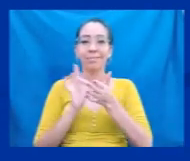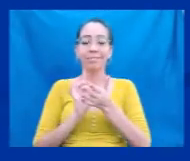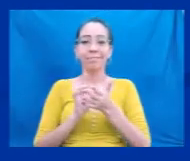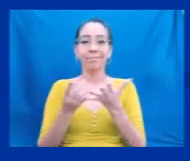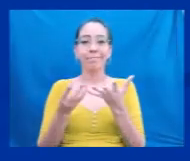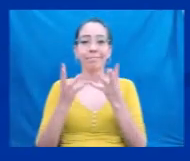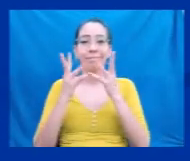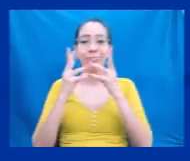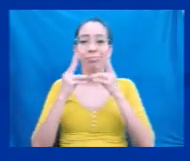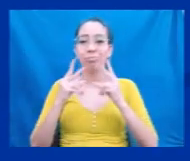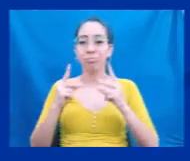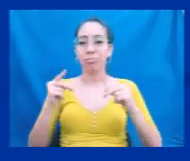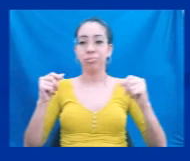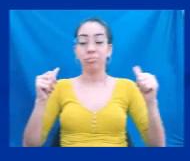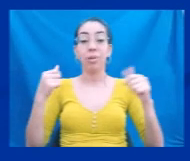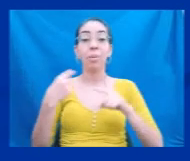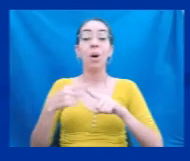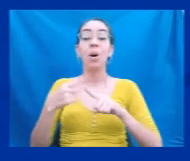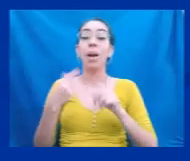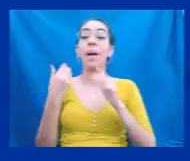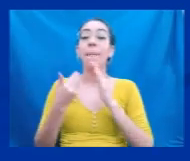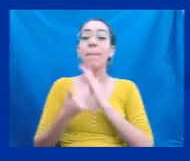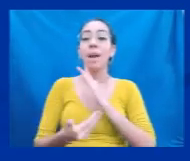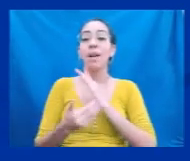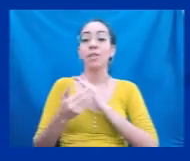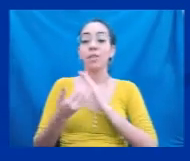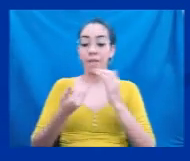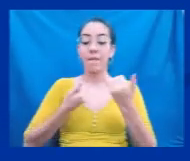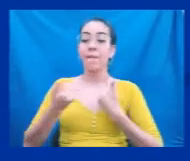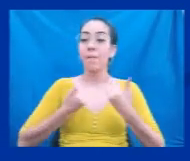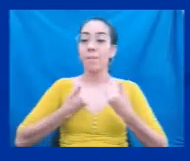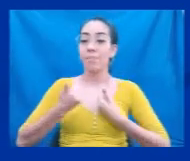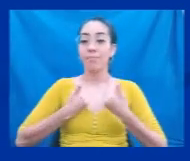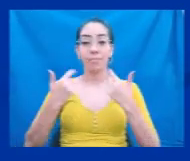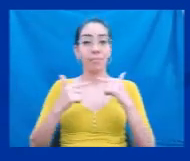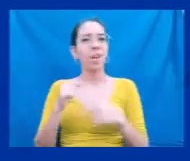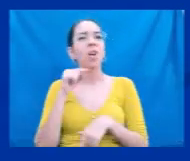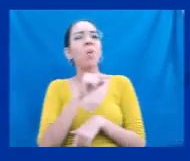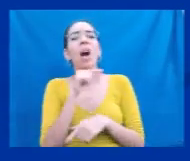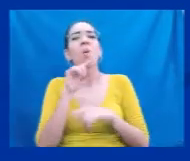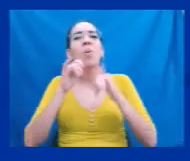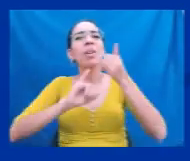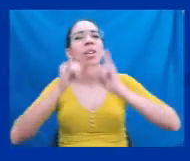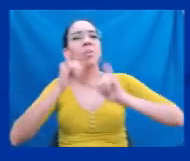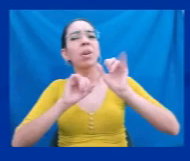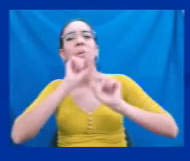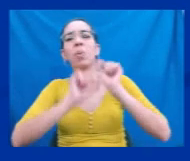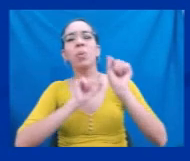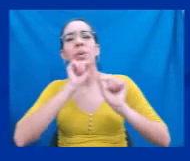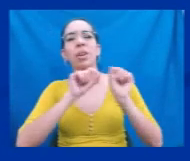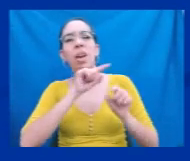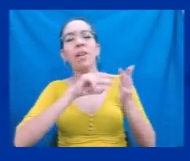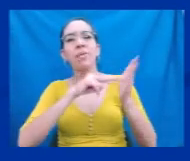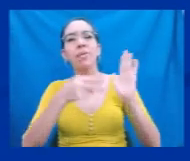porque não se sabe, se perde aquela informação e não se sabe que produto é aquele. Isso é algo realmente